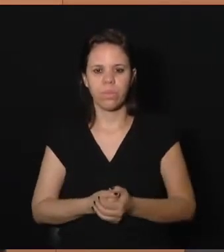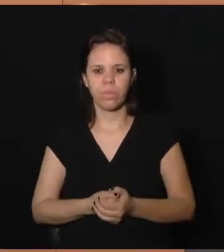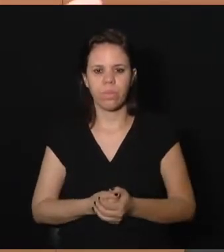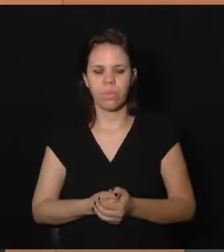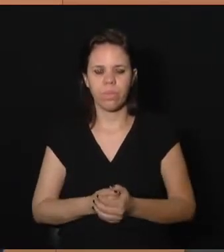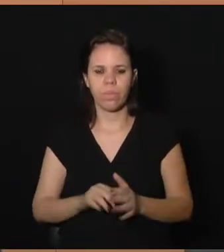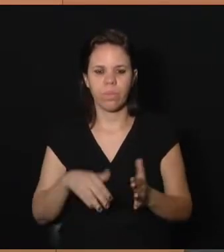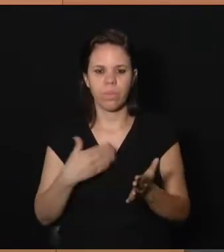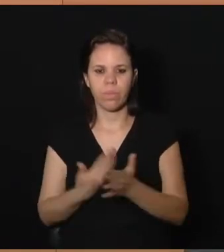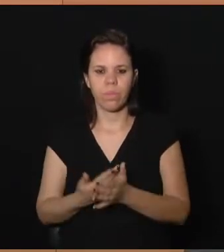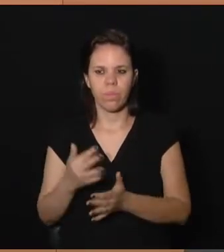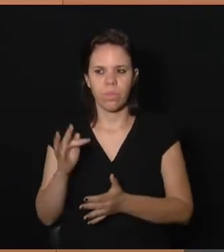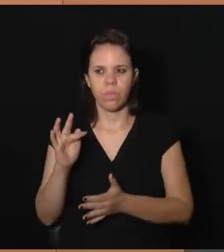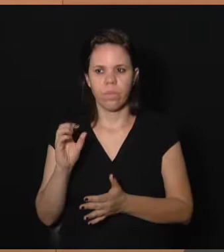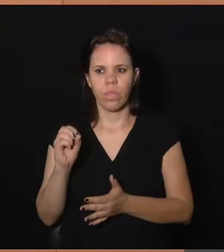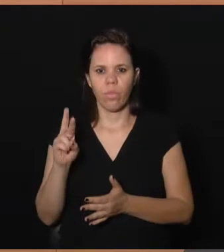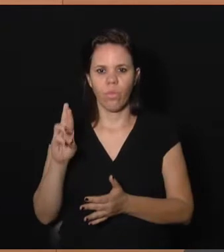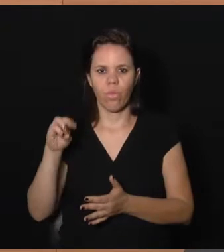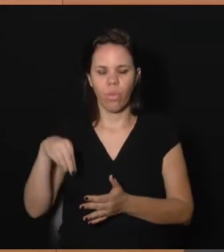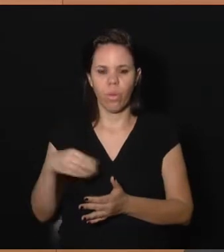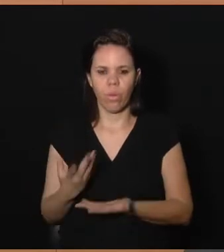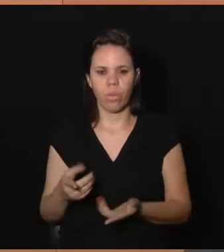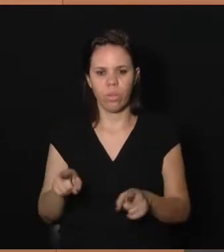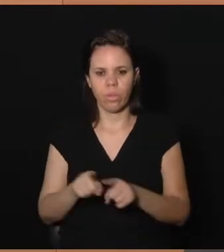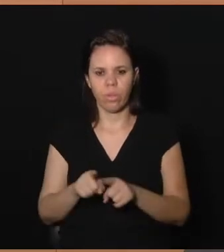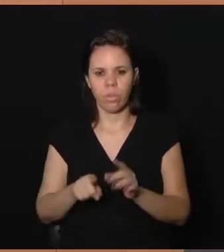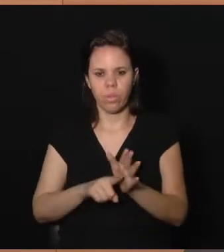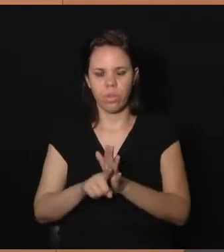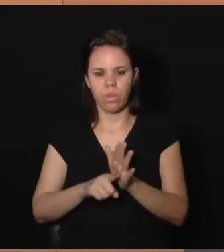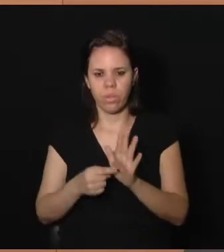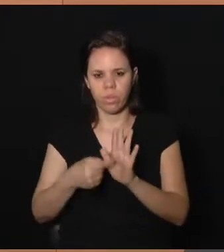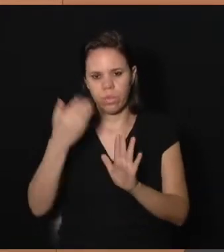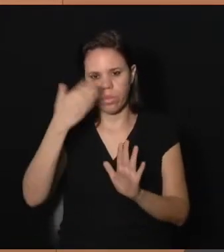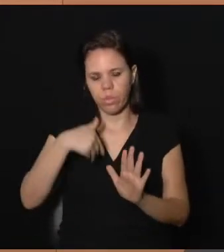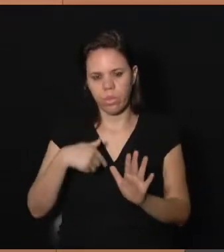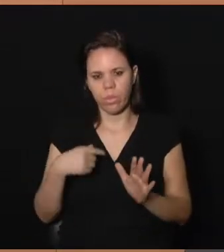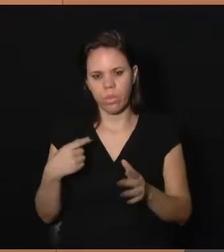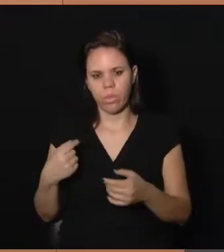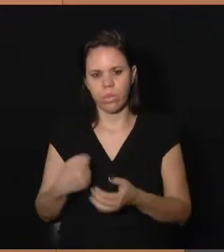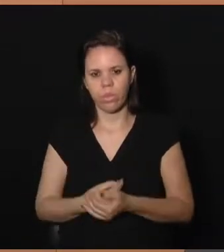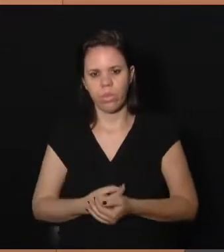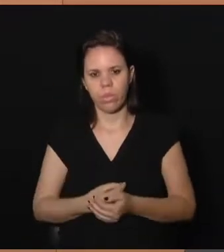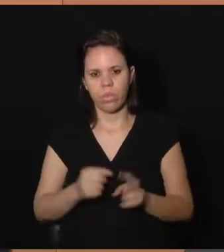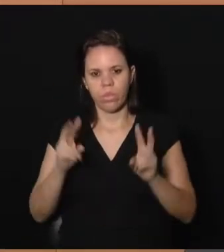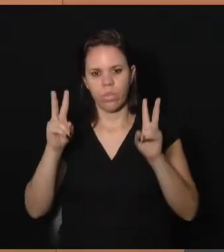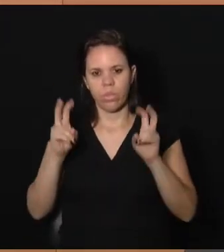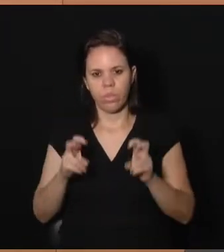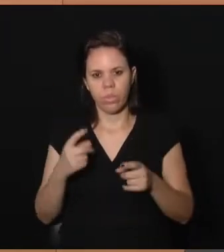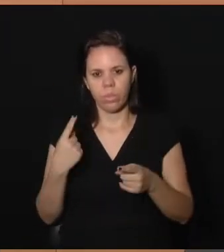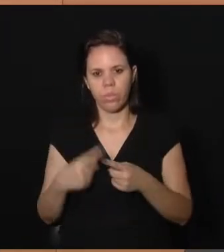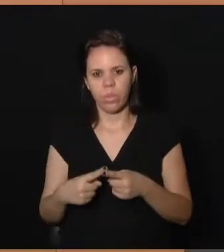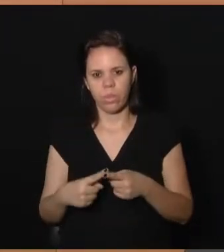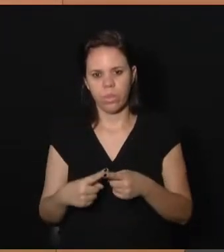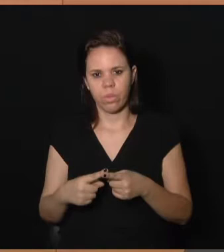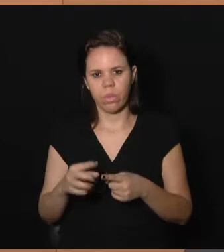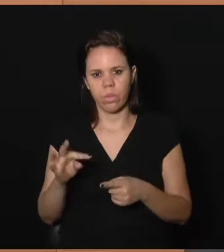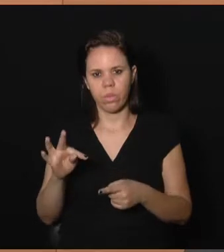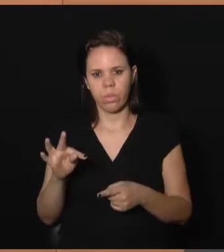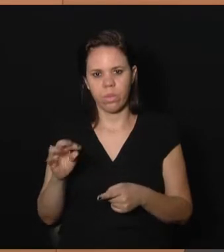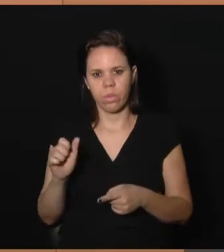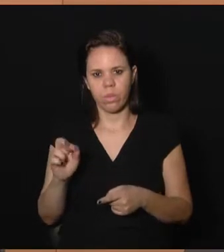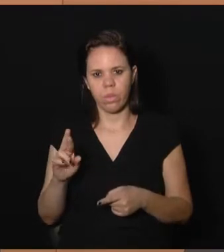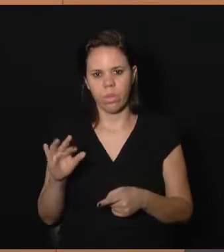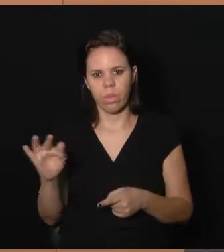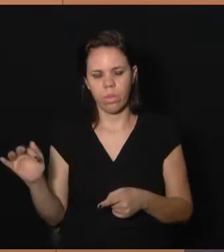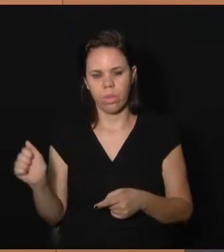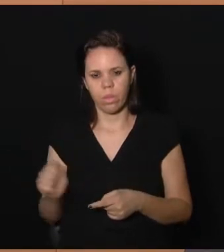no Fórum Hack, no último que teve, foi levantado esse questionamento, né, sobre por que as tarifas de Viracopos